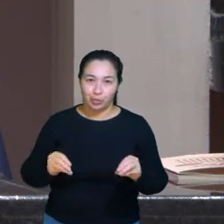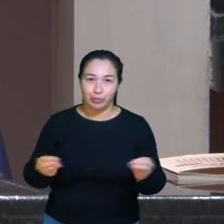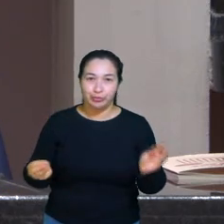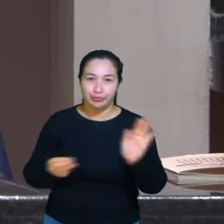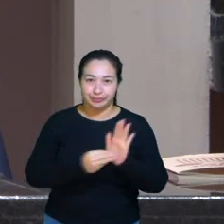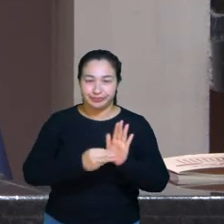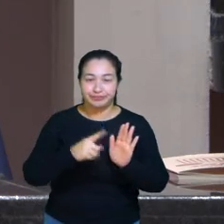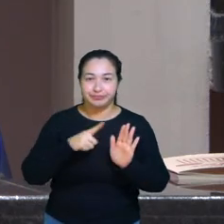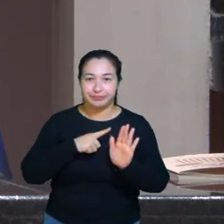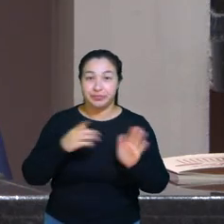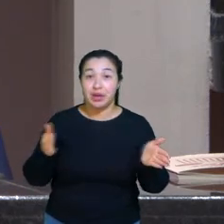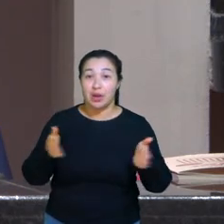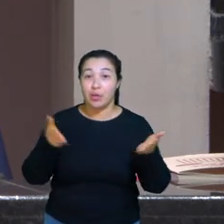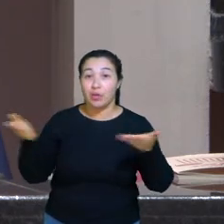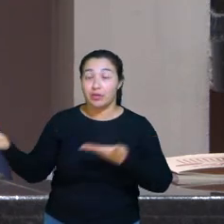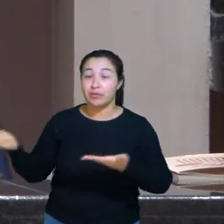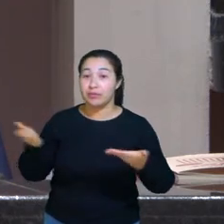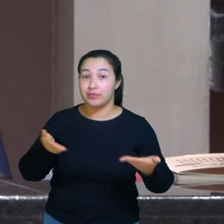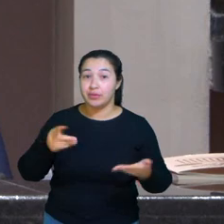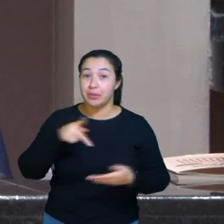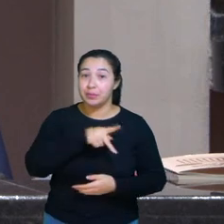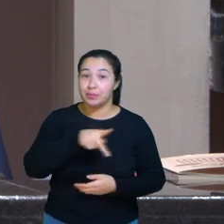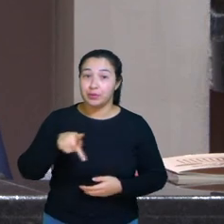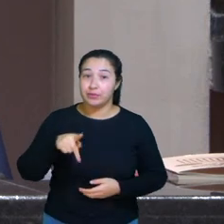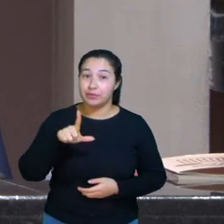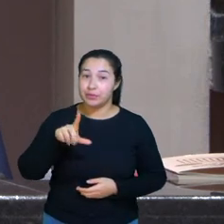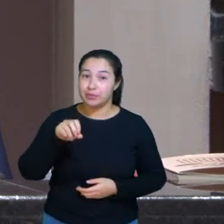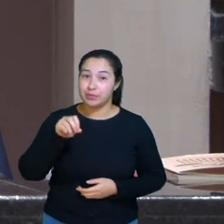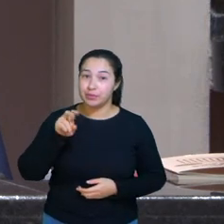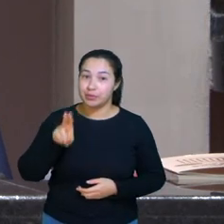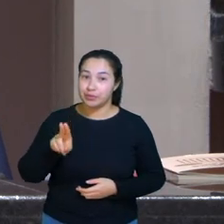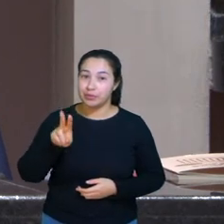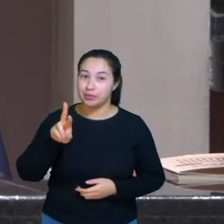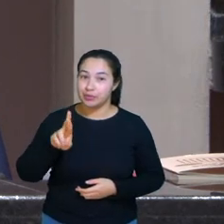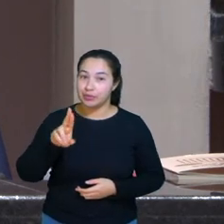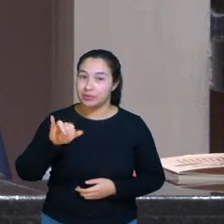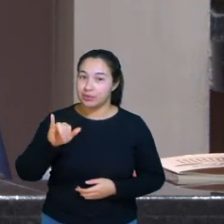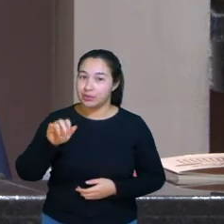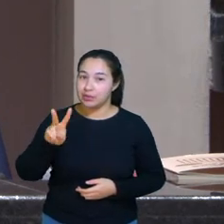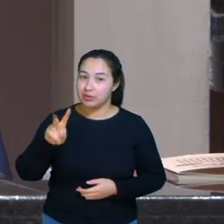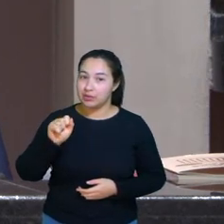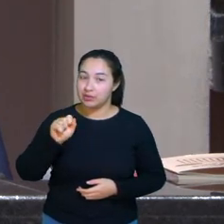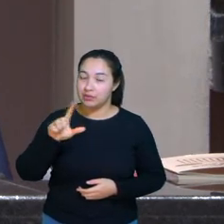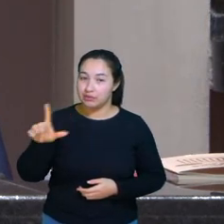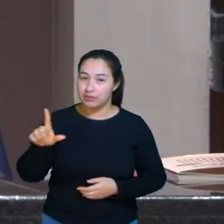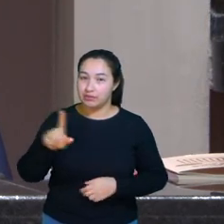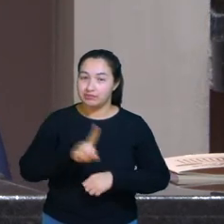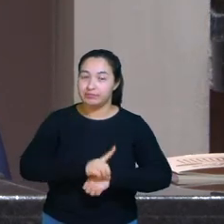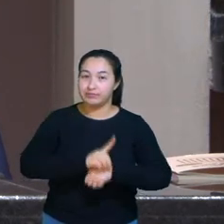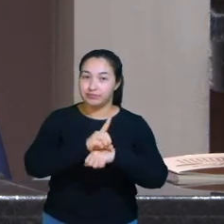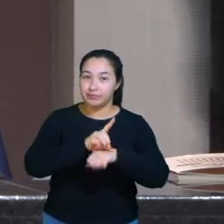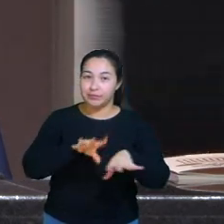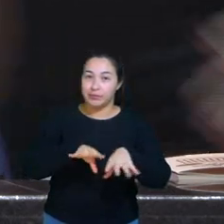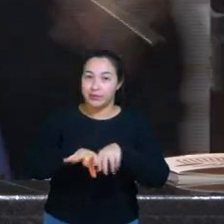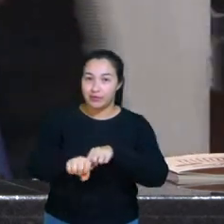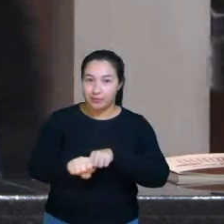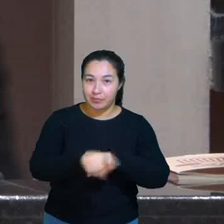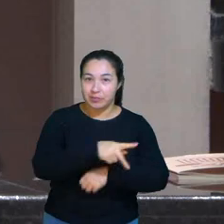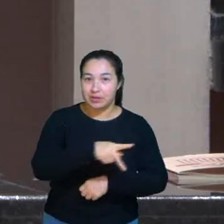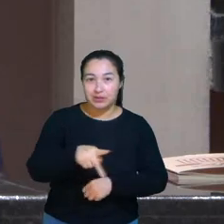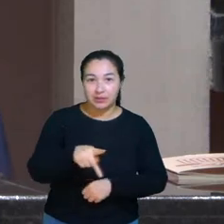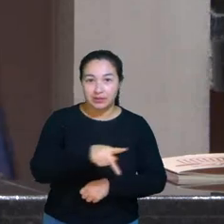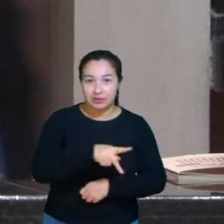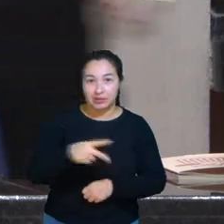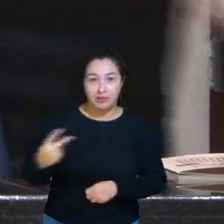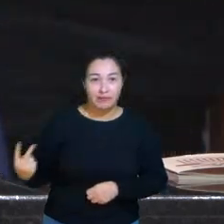Professor Dr Lourival José Martins Filho que é diretor de Formação docente e valorização dos